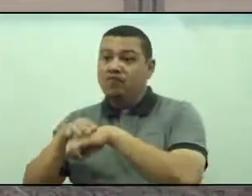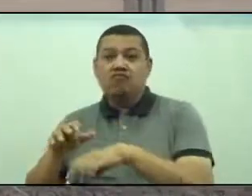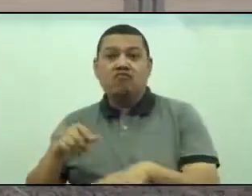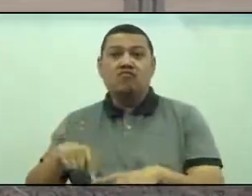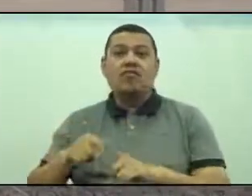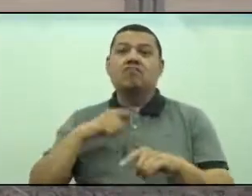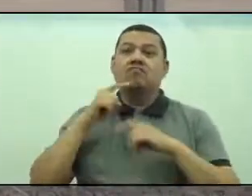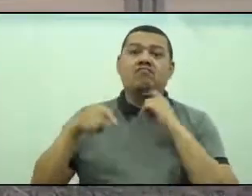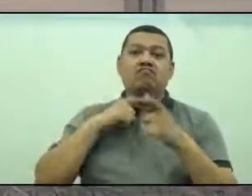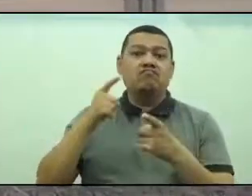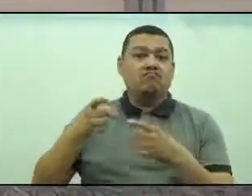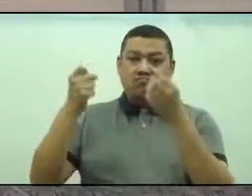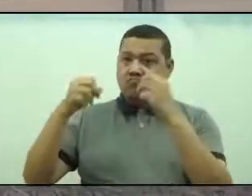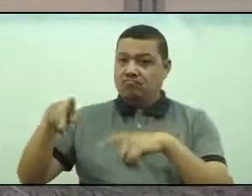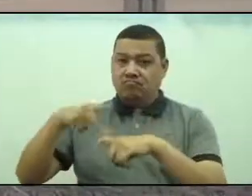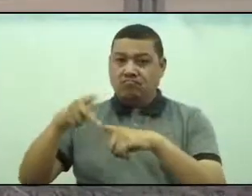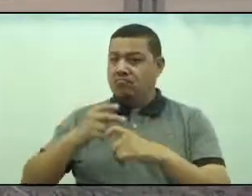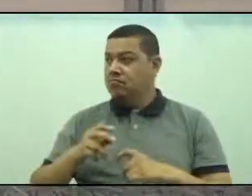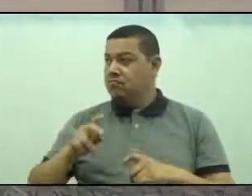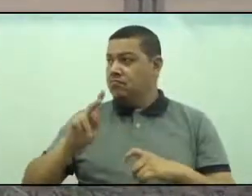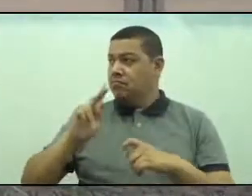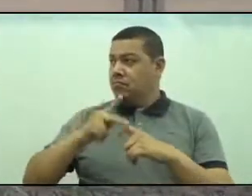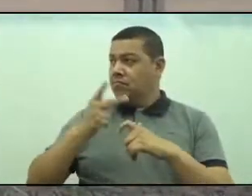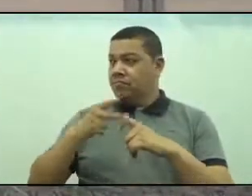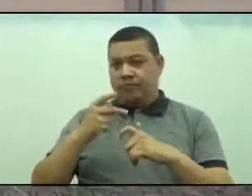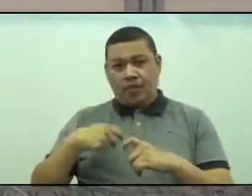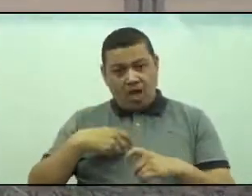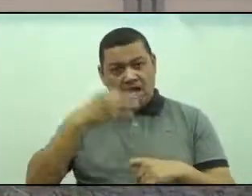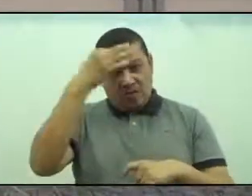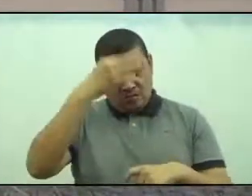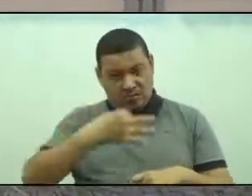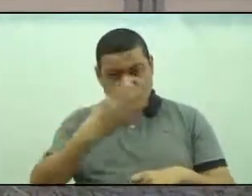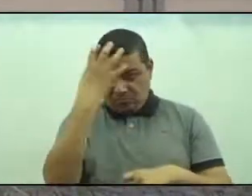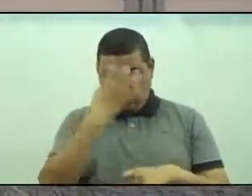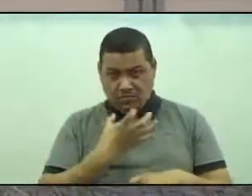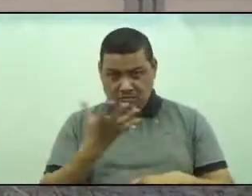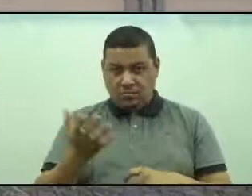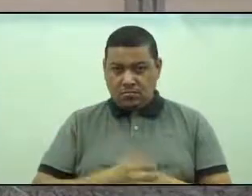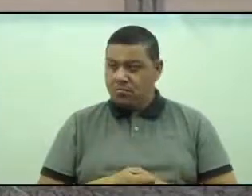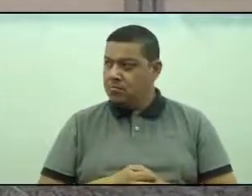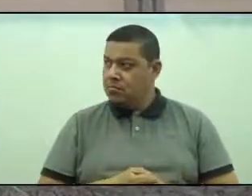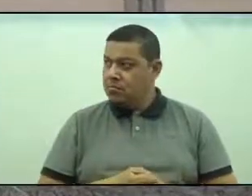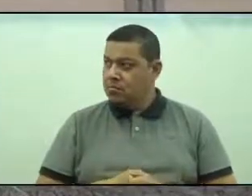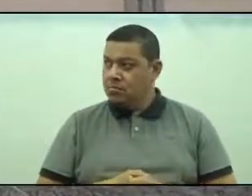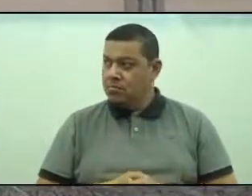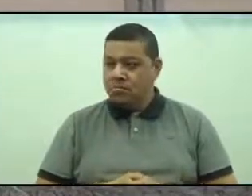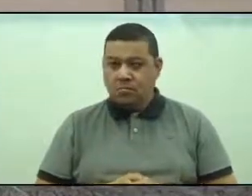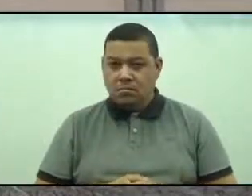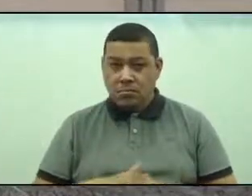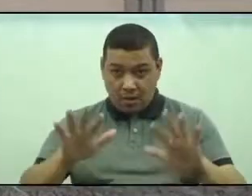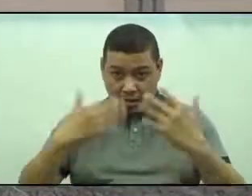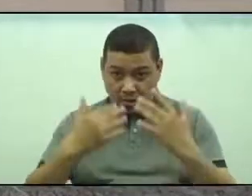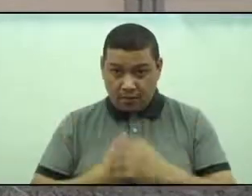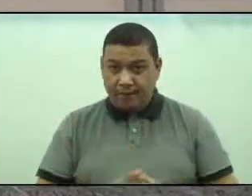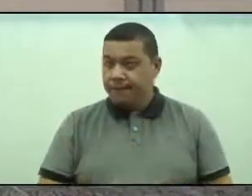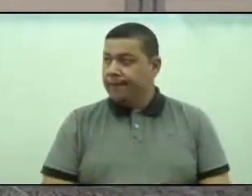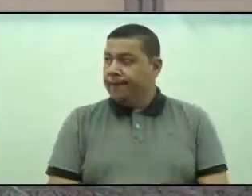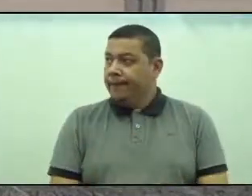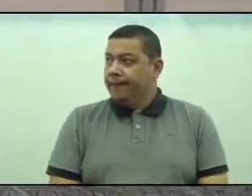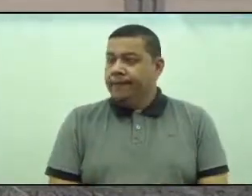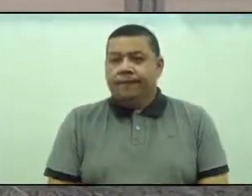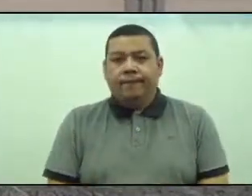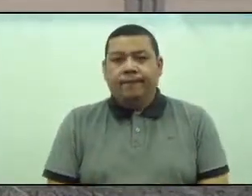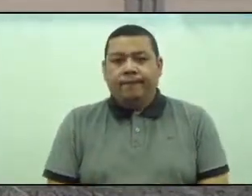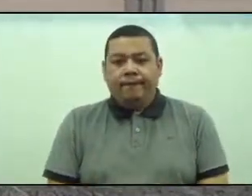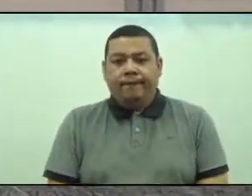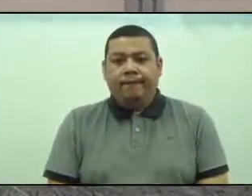relação do euro. Mas esse euro aí, eu vou ser bem sincero com você. Escute o que está me falando. Se não entrar o governo